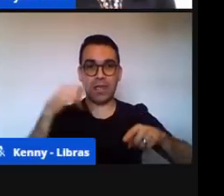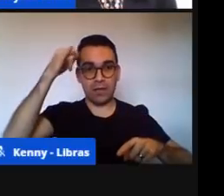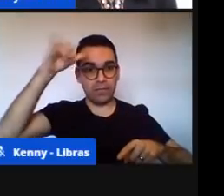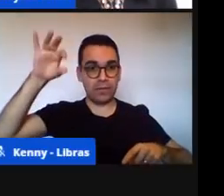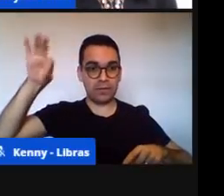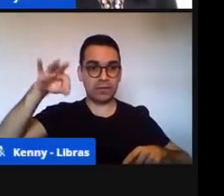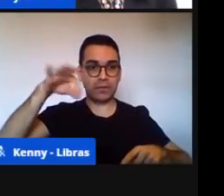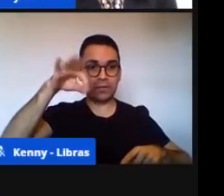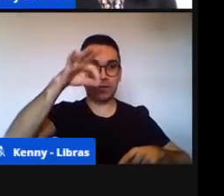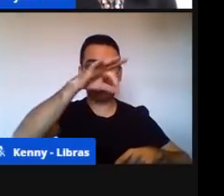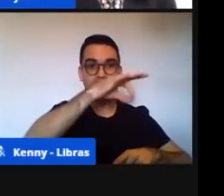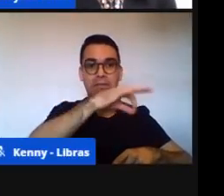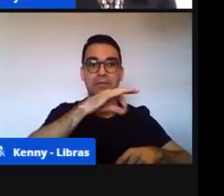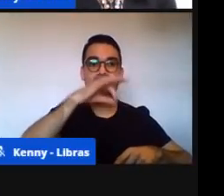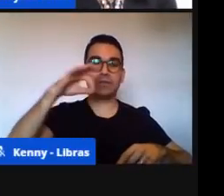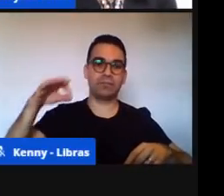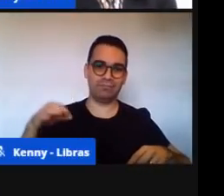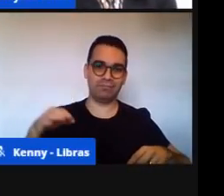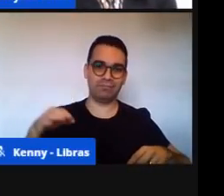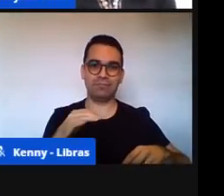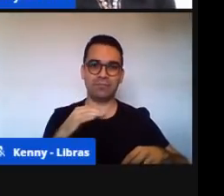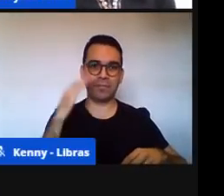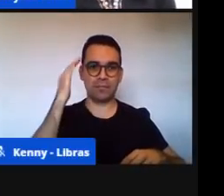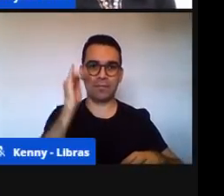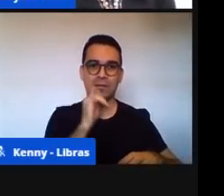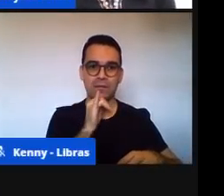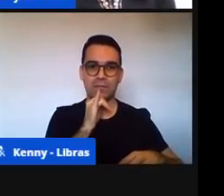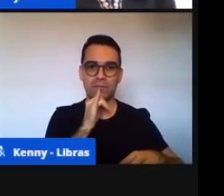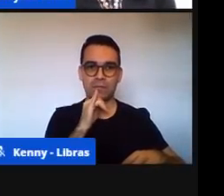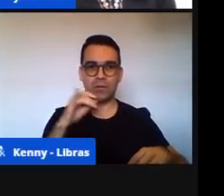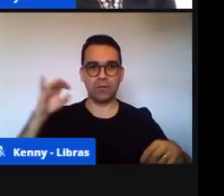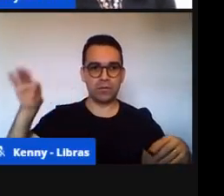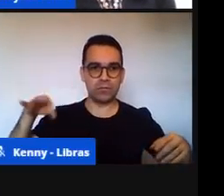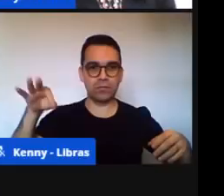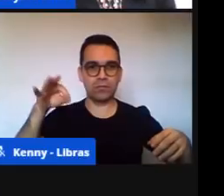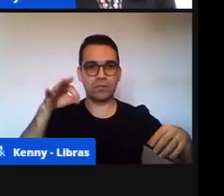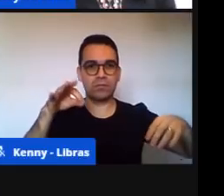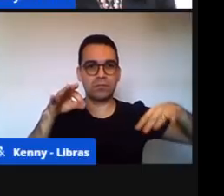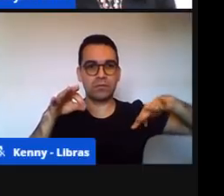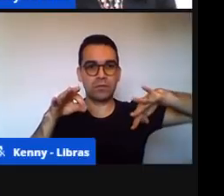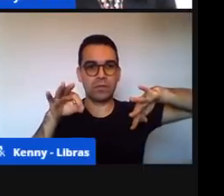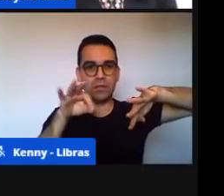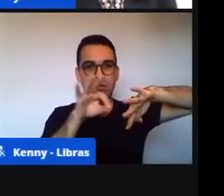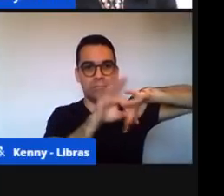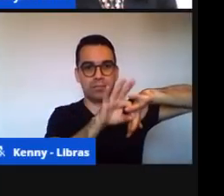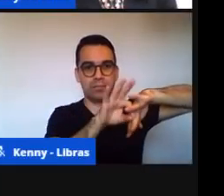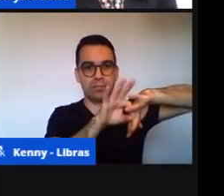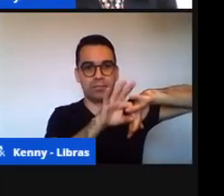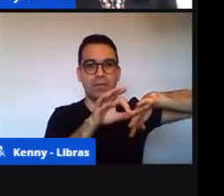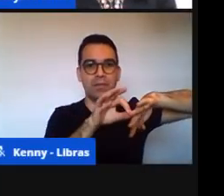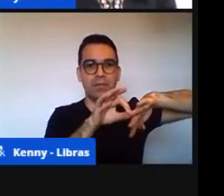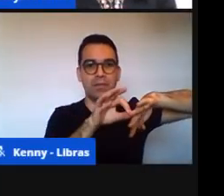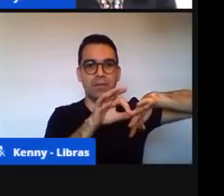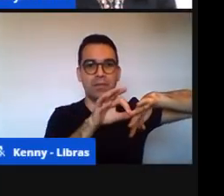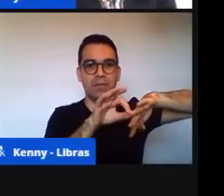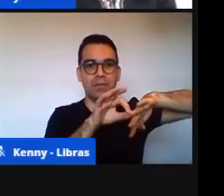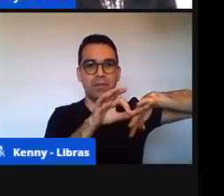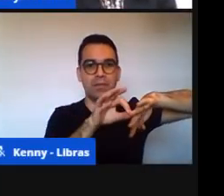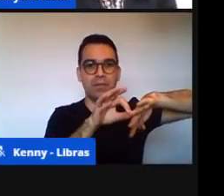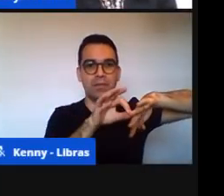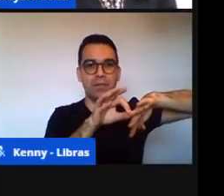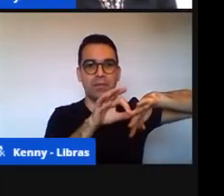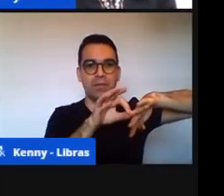higienização. Higienização de qualquer área, né? Principalmente locais que são tocados com muita frequência,